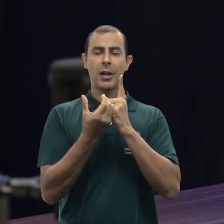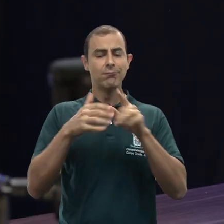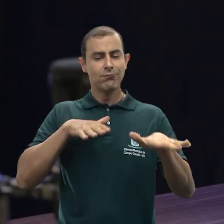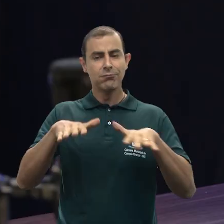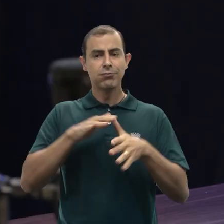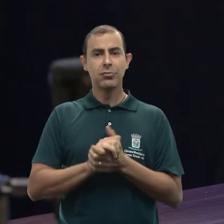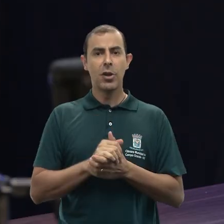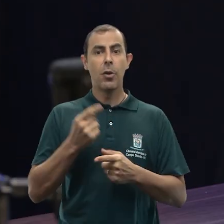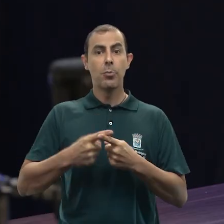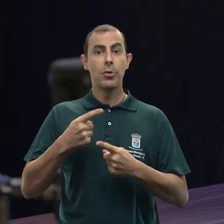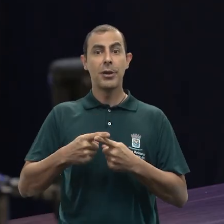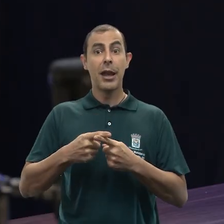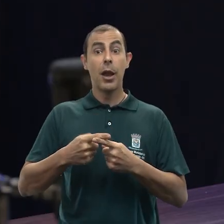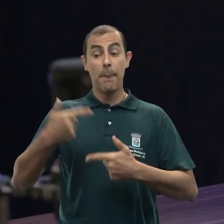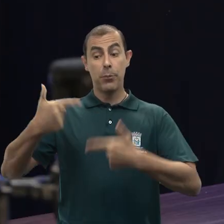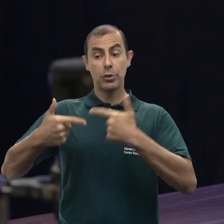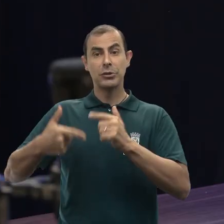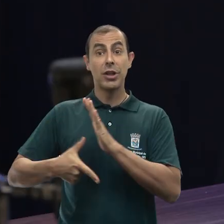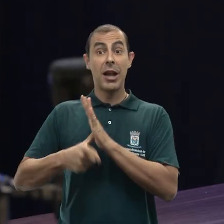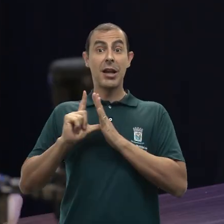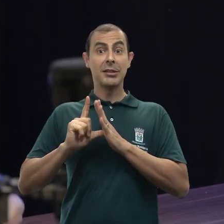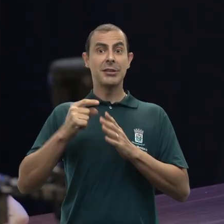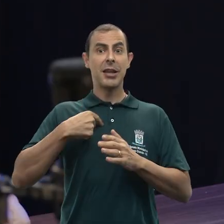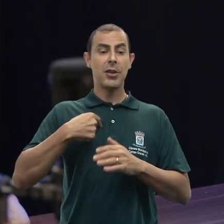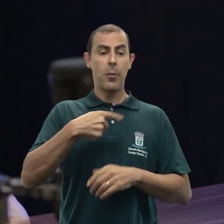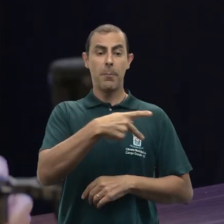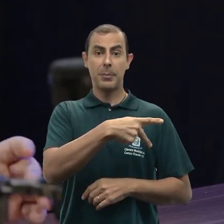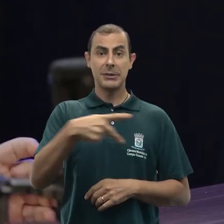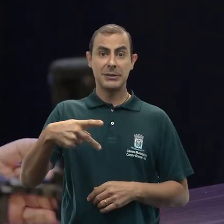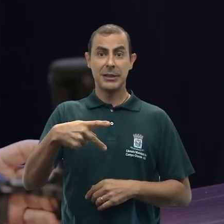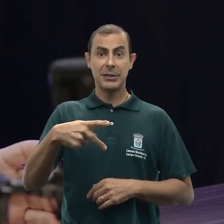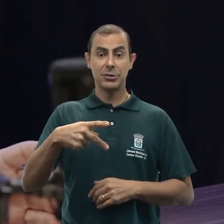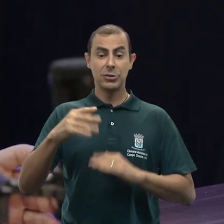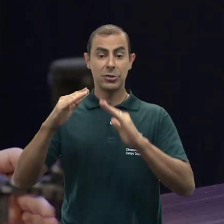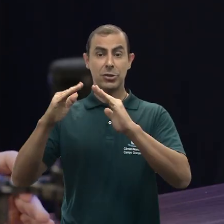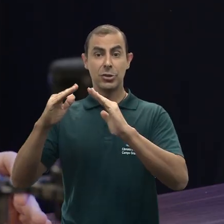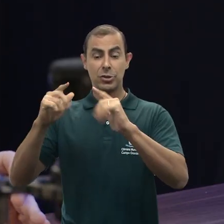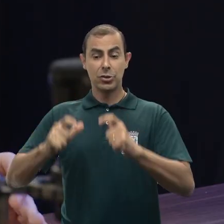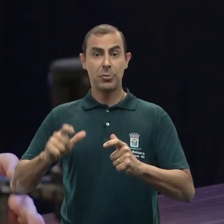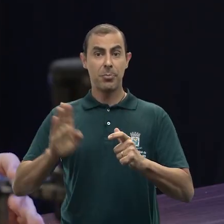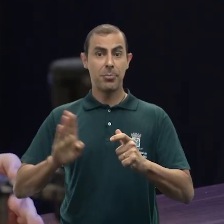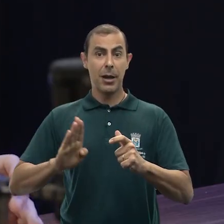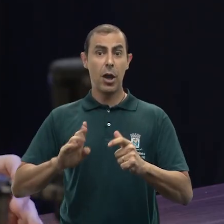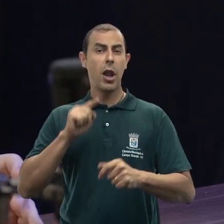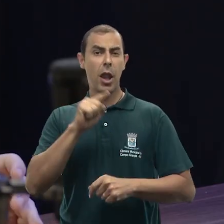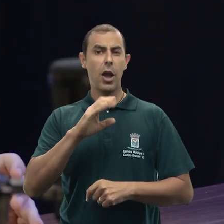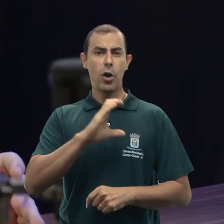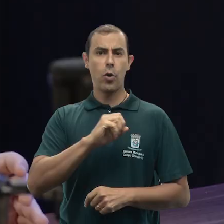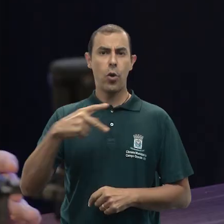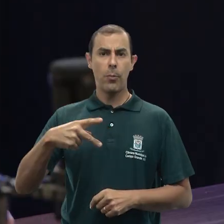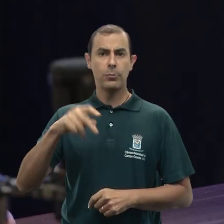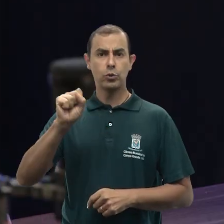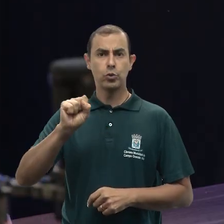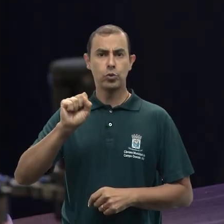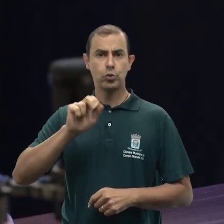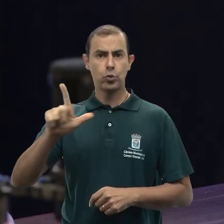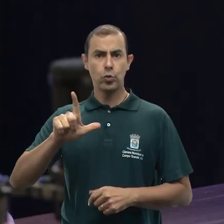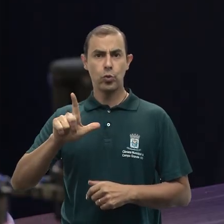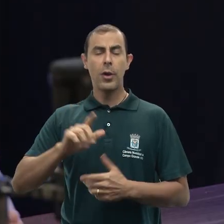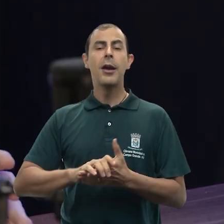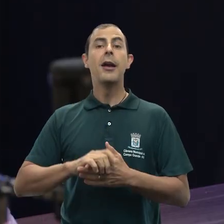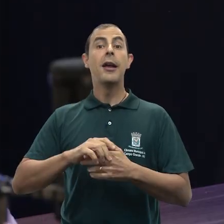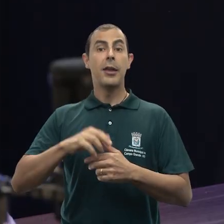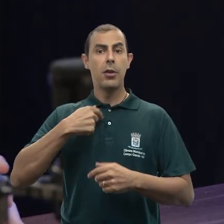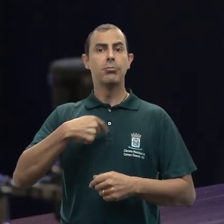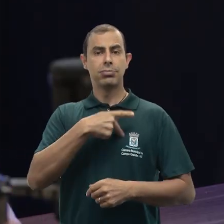política, eu era líder comunitário. Eu era presidente de bairro aos 18 anos lá no Copa Sul. Depois fui líder estudantil na